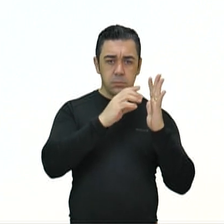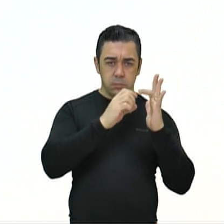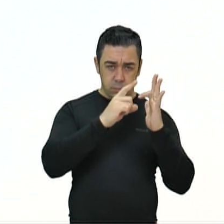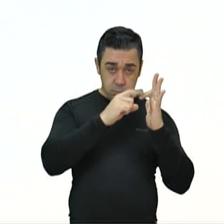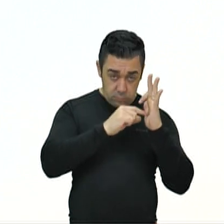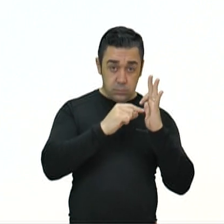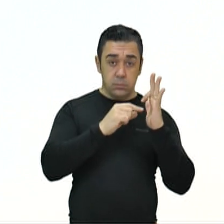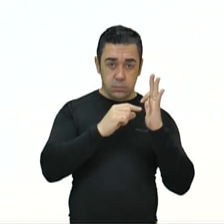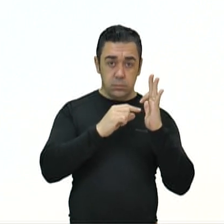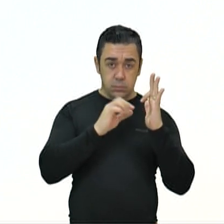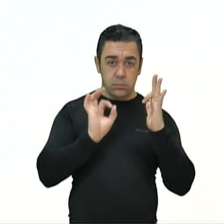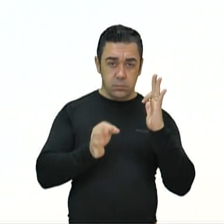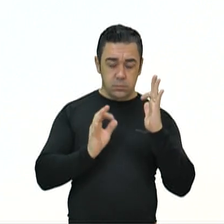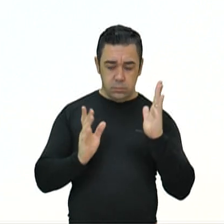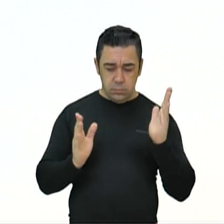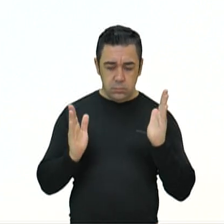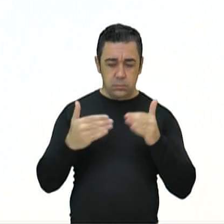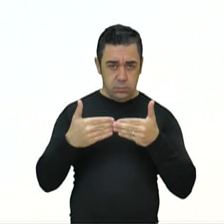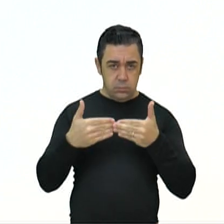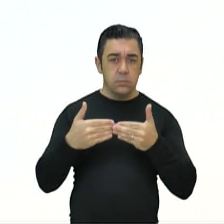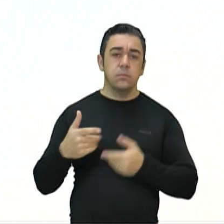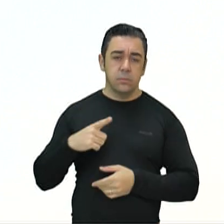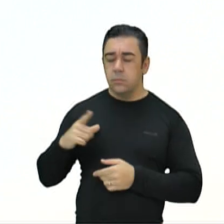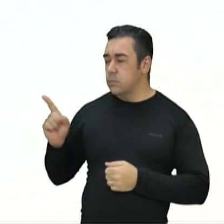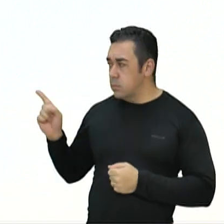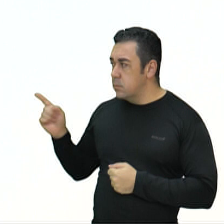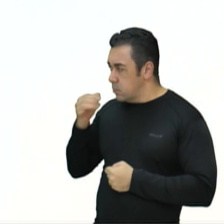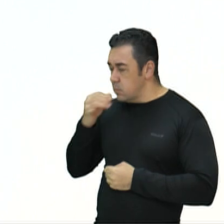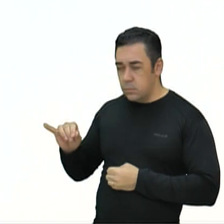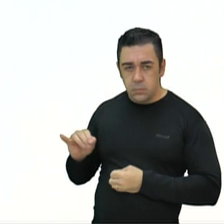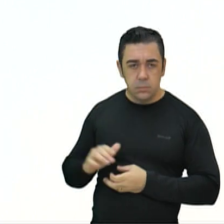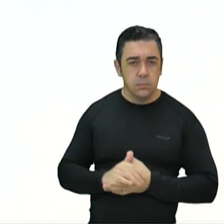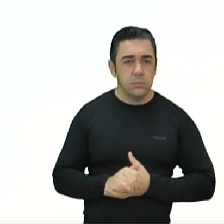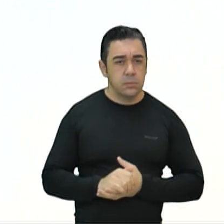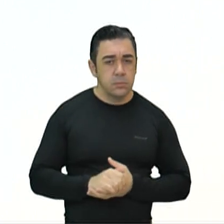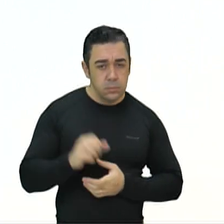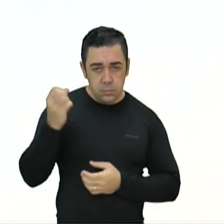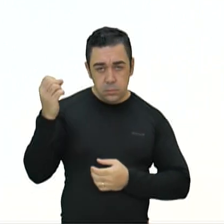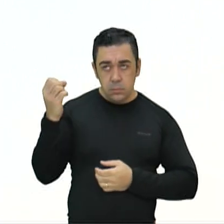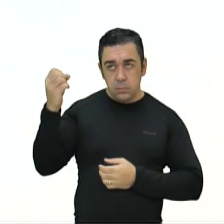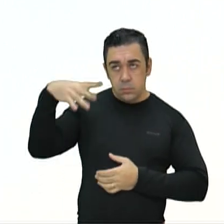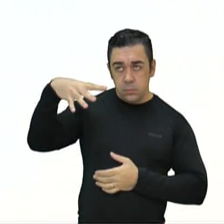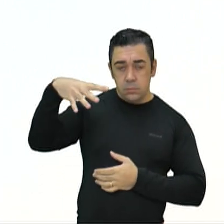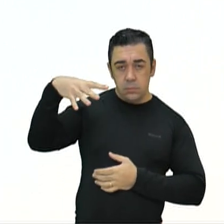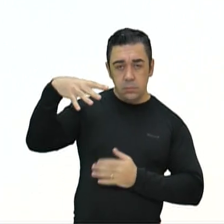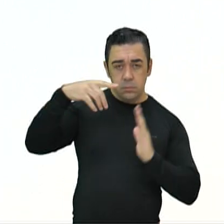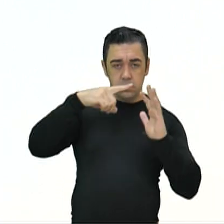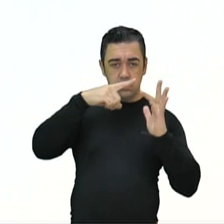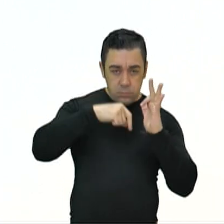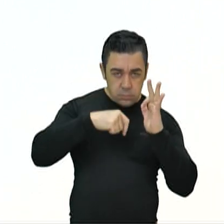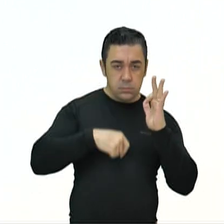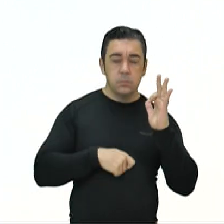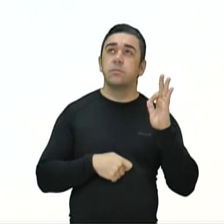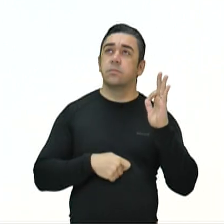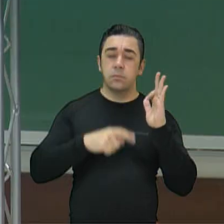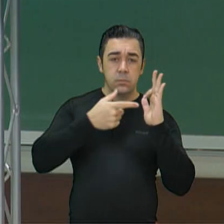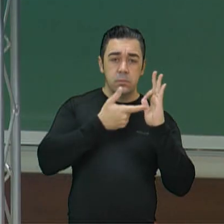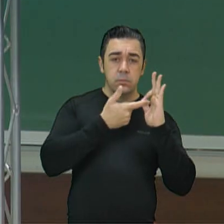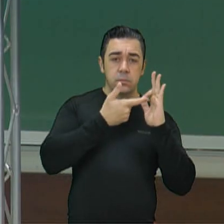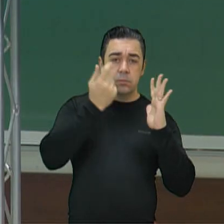sendo alimentado, né? O circuito está sendo alimentado. A lâmpada só acende a partir do momento em que o interruptor está